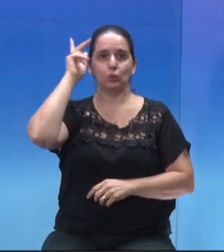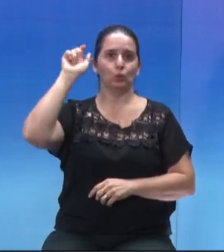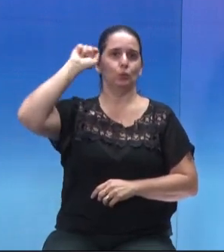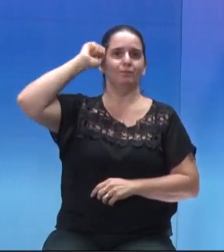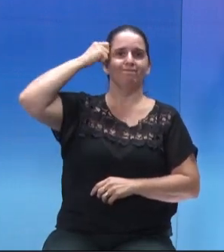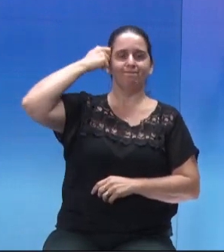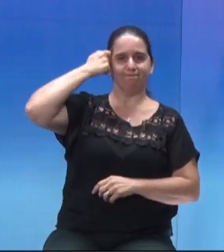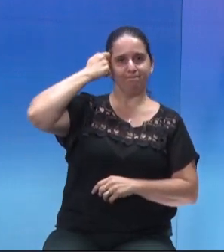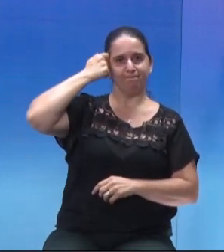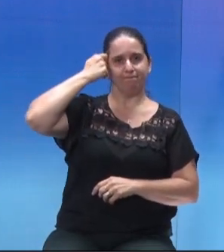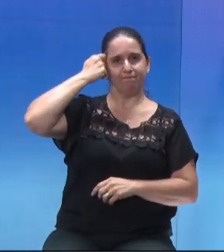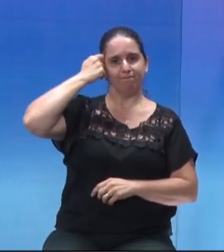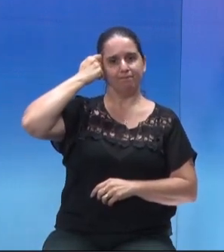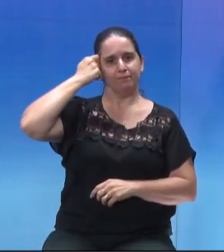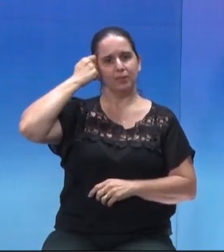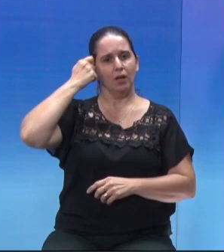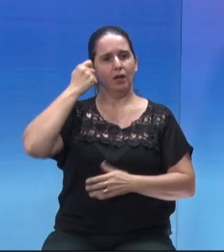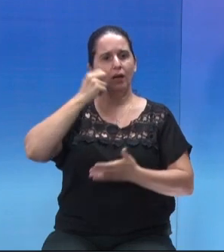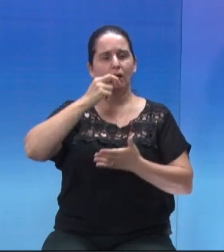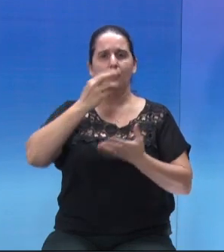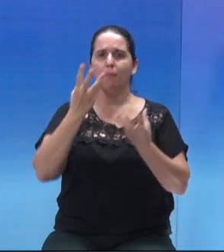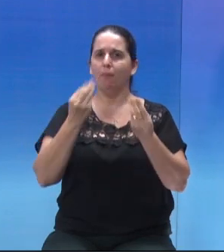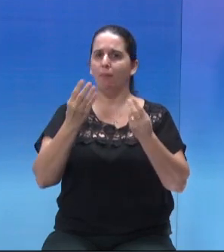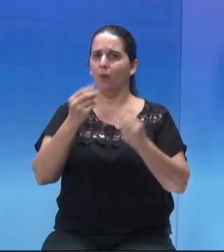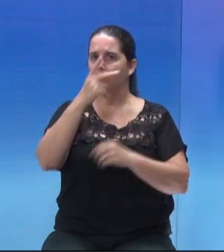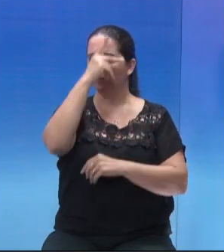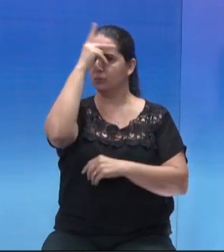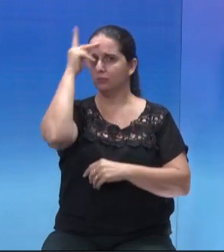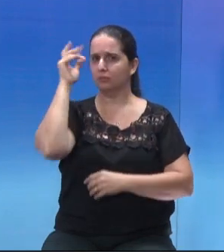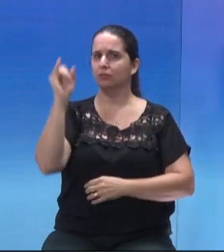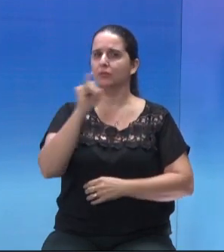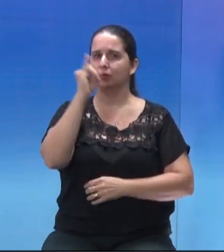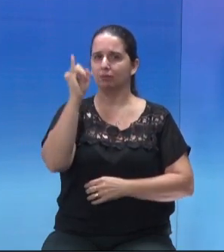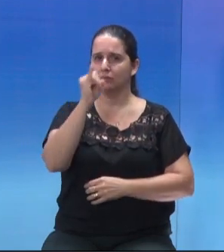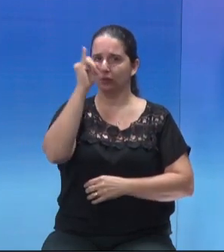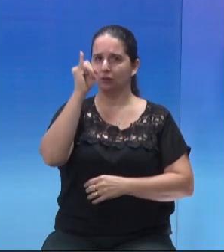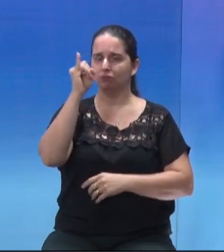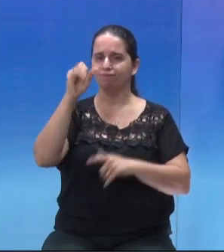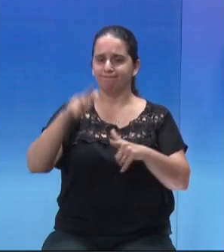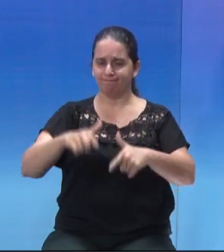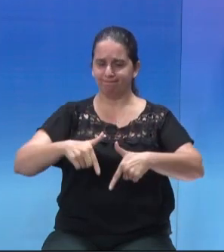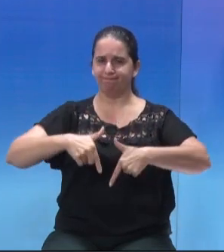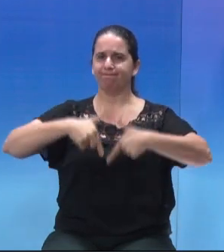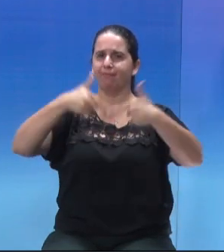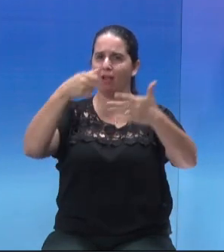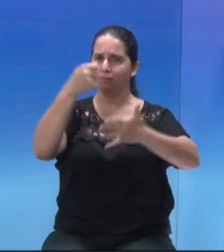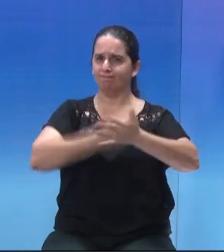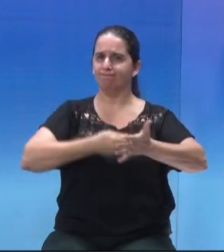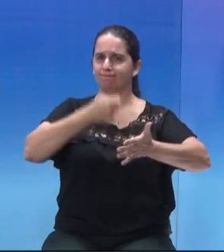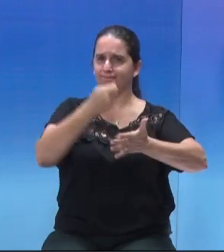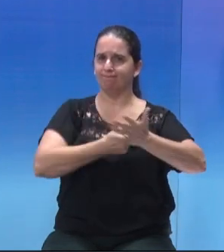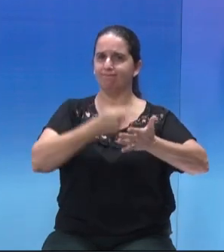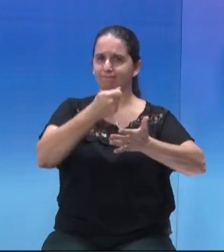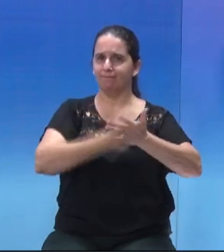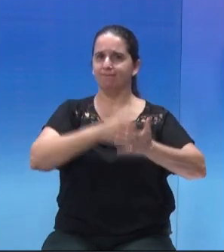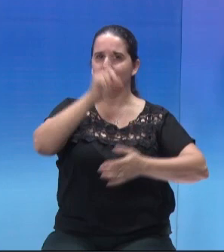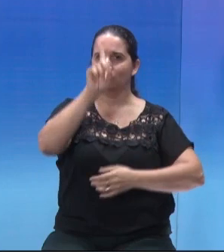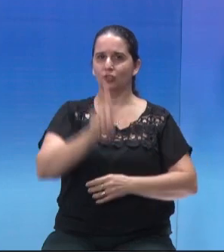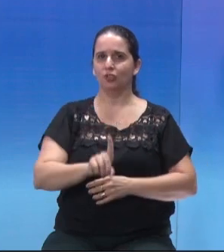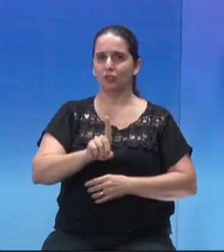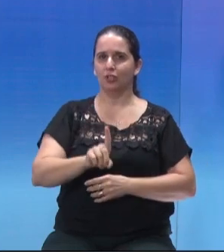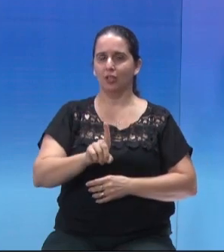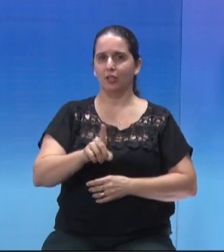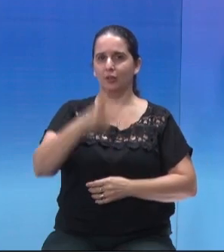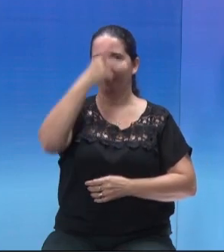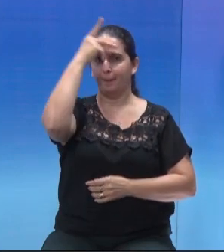só ele, como uma série de pessoas, personalidades, não só negras, né, mas também brancas, lutavam pelos direitos civis